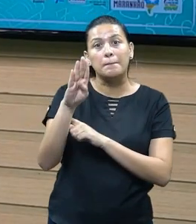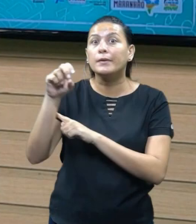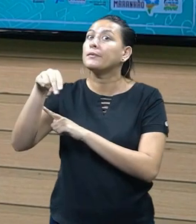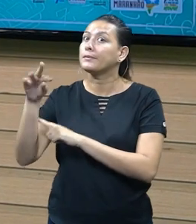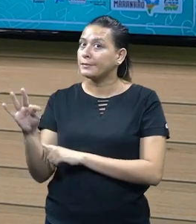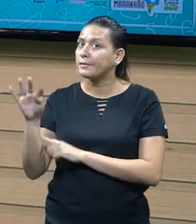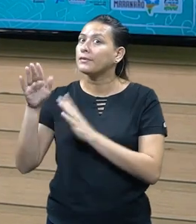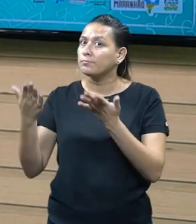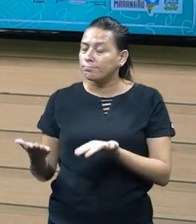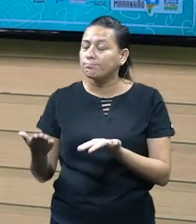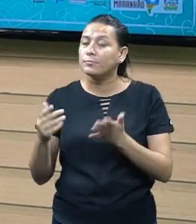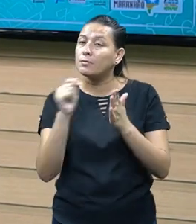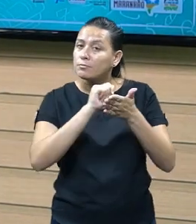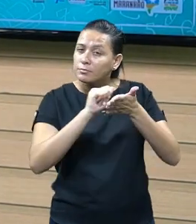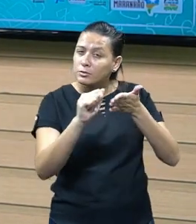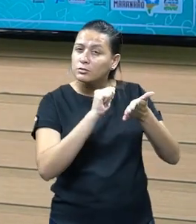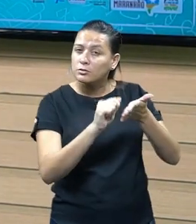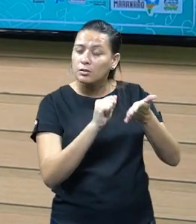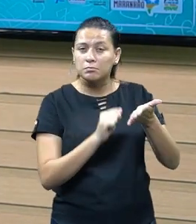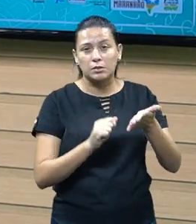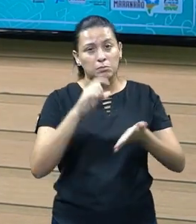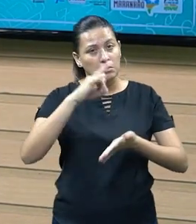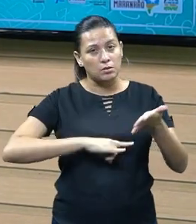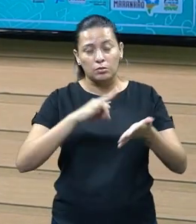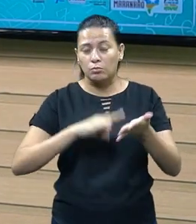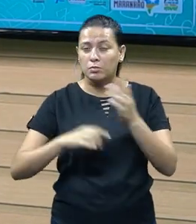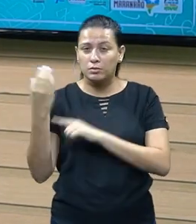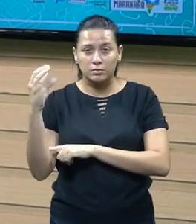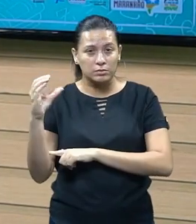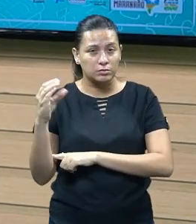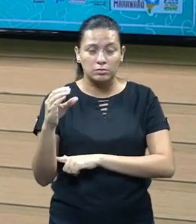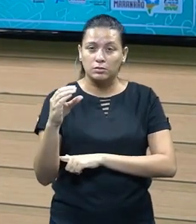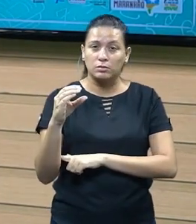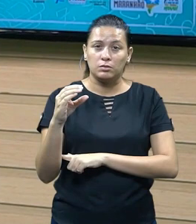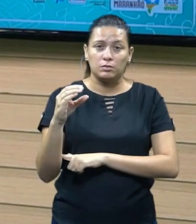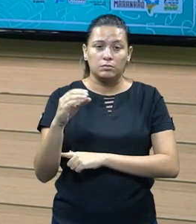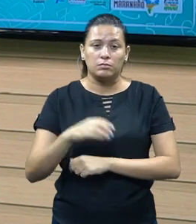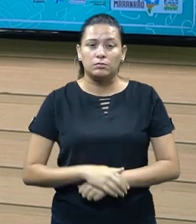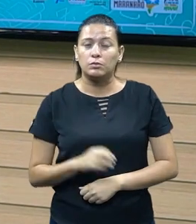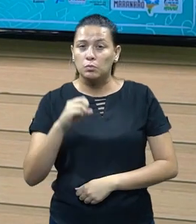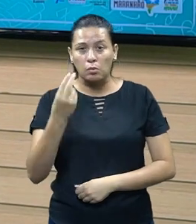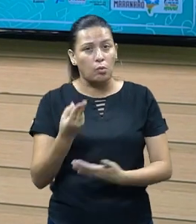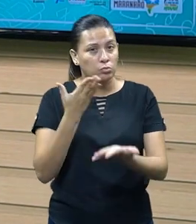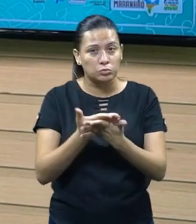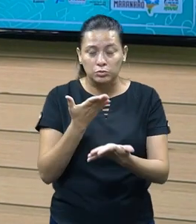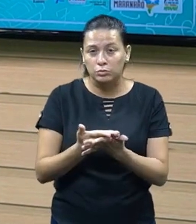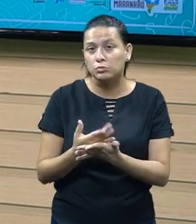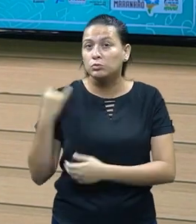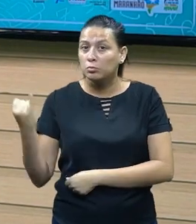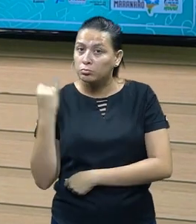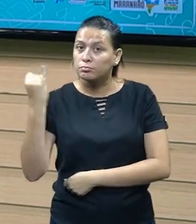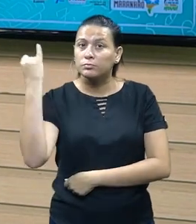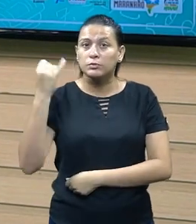ABNT pessoal ABNT para fichamento para qualquer documento científico acadêmico é